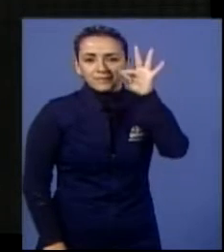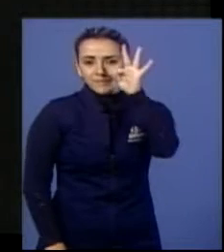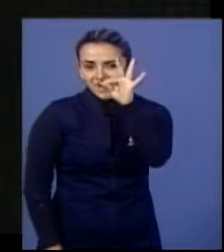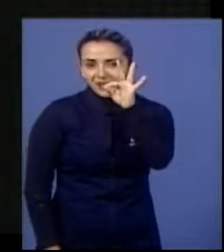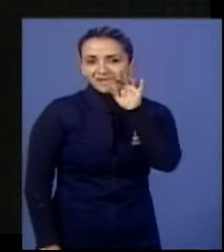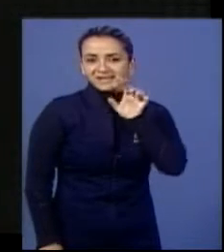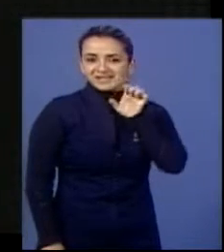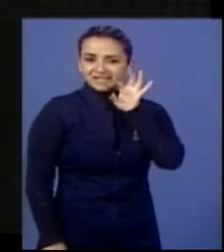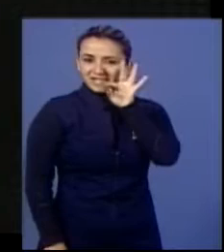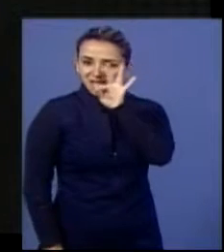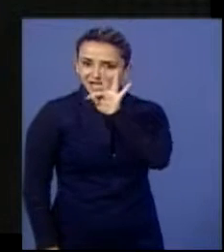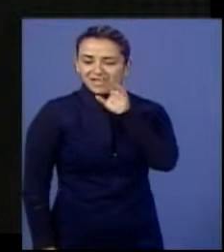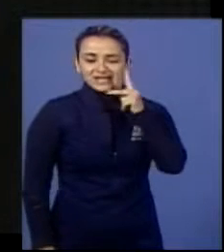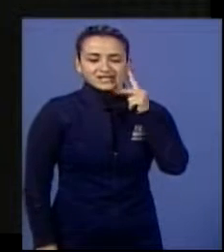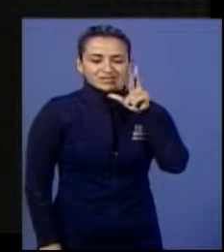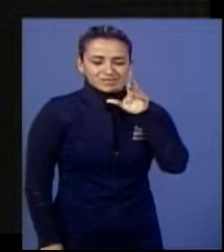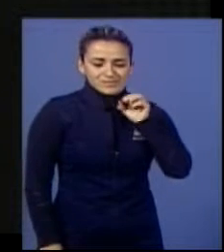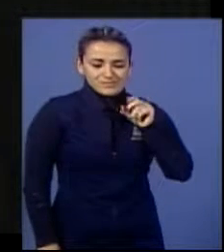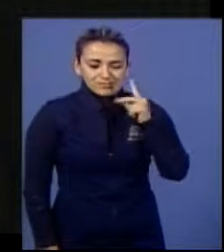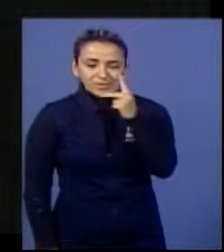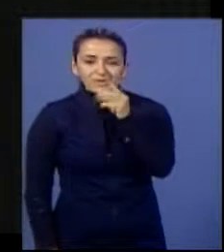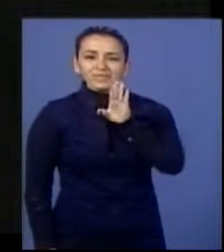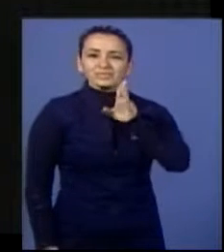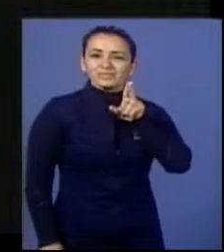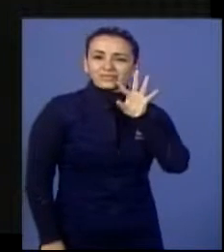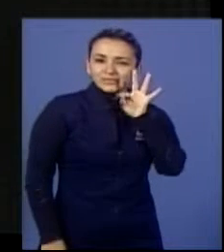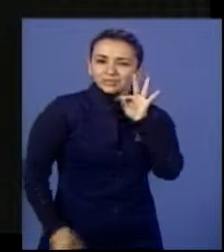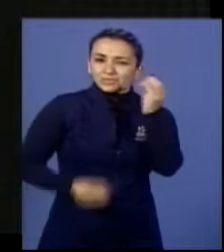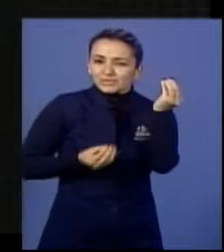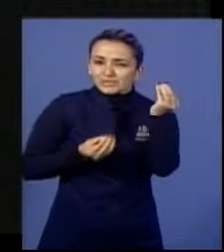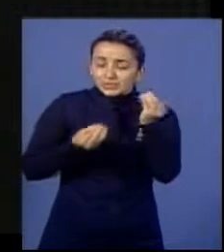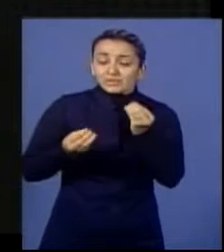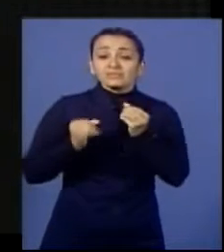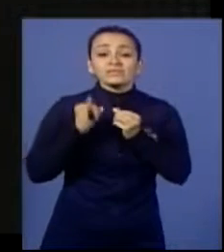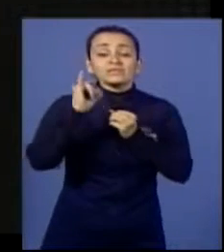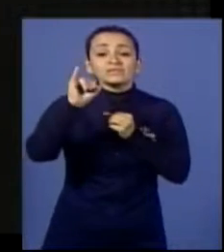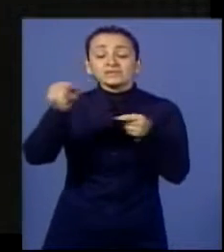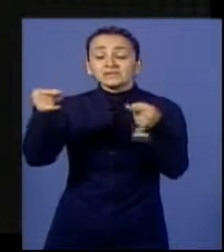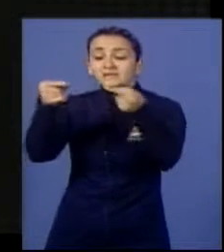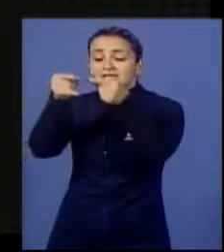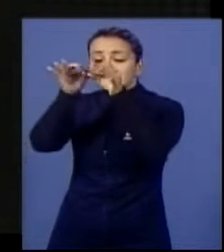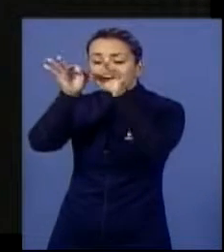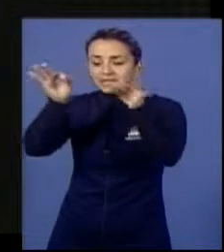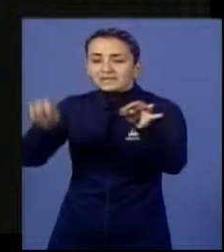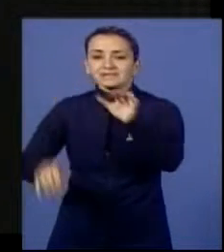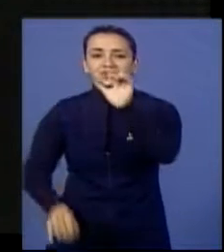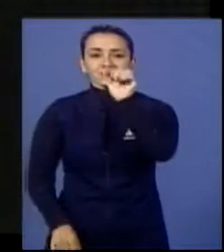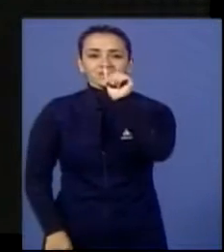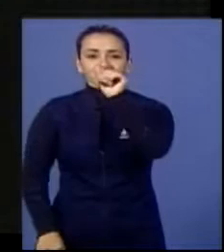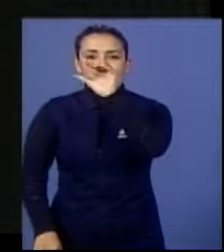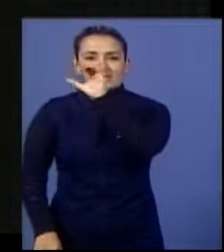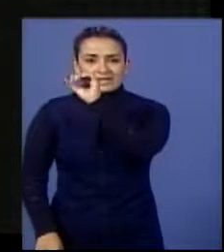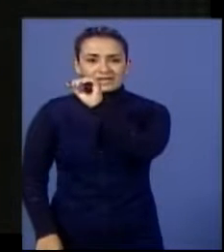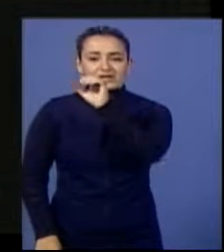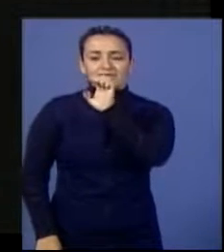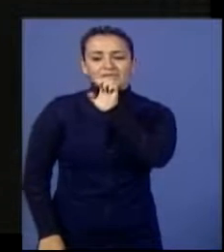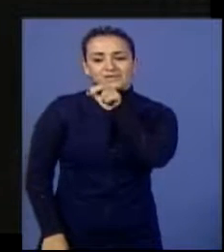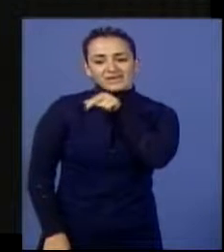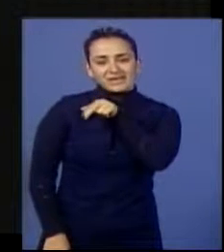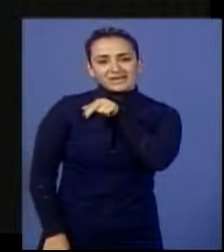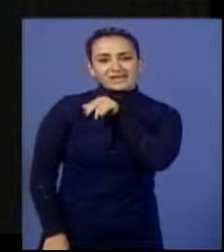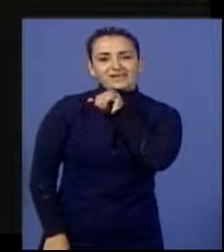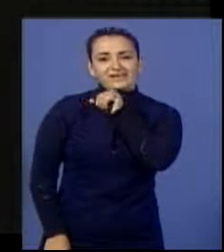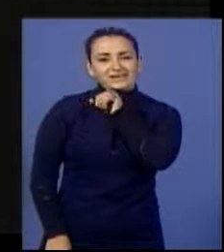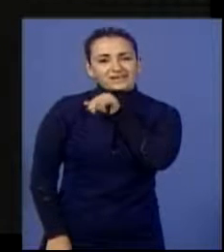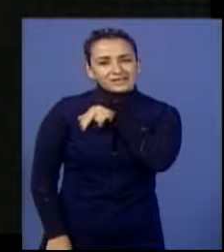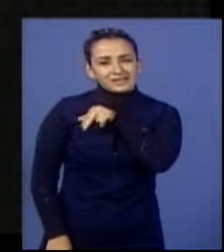pent. Ligação. Quando só tem ligação simples você escreve an, quando tem dupla é en, quando é tripla é in. E as